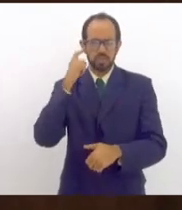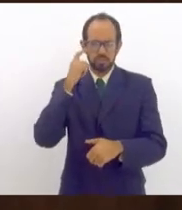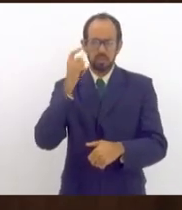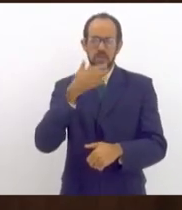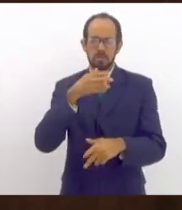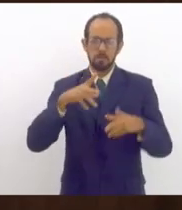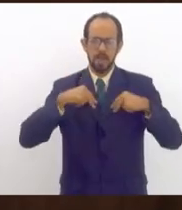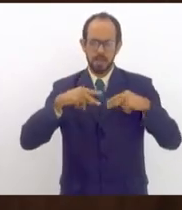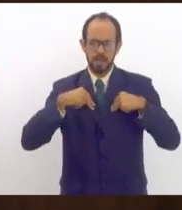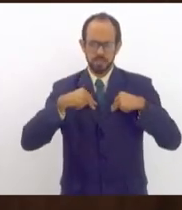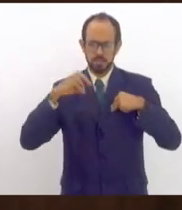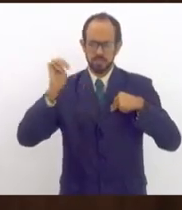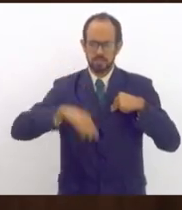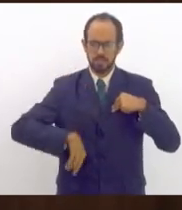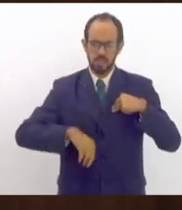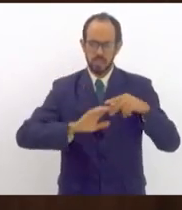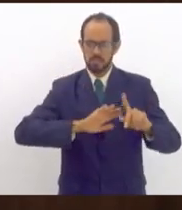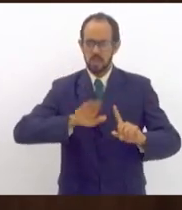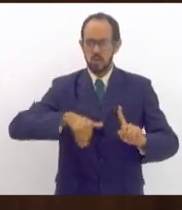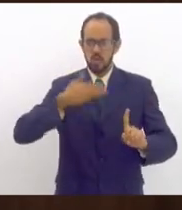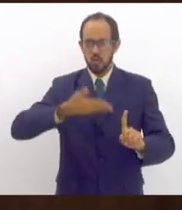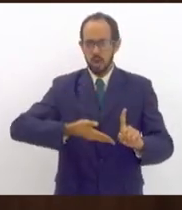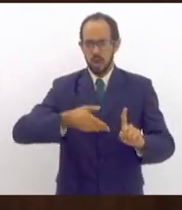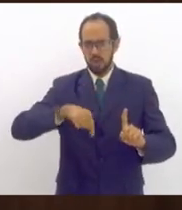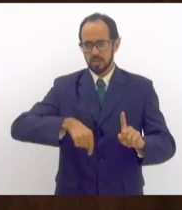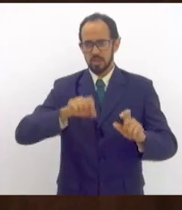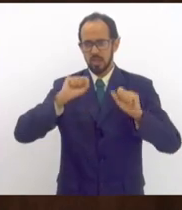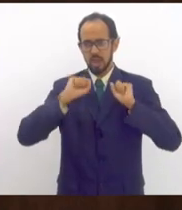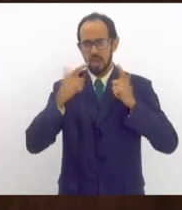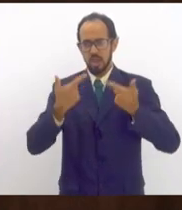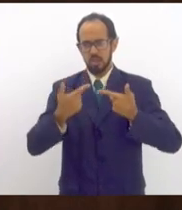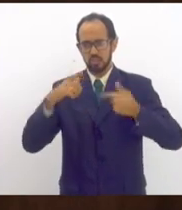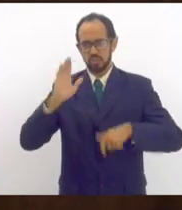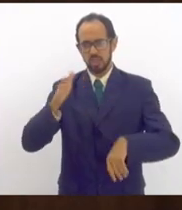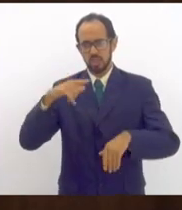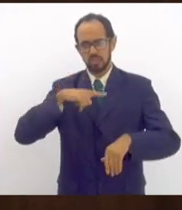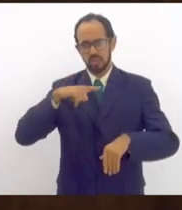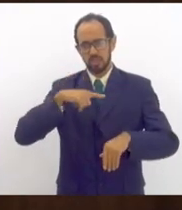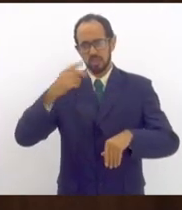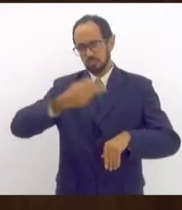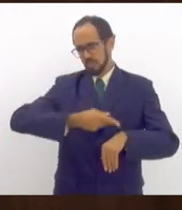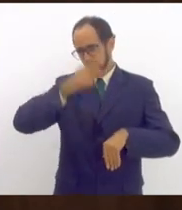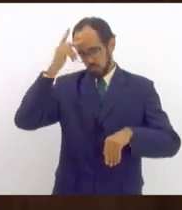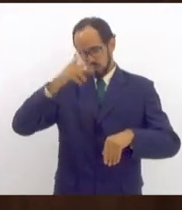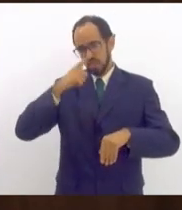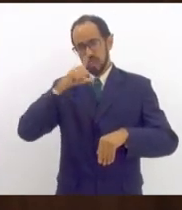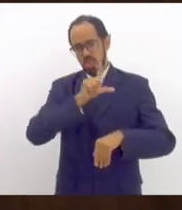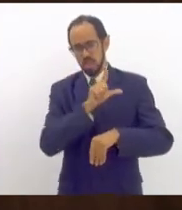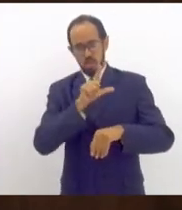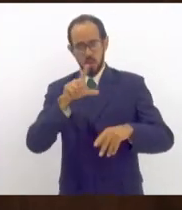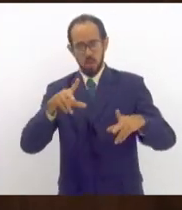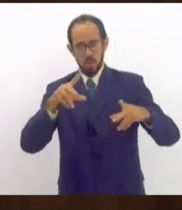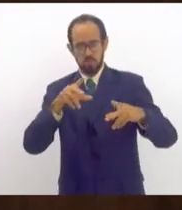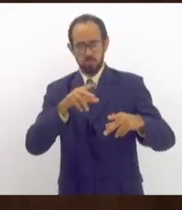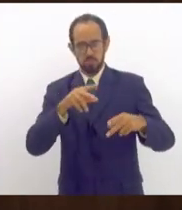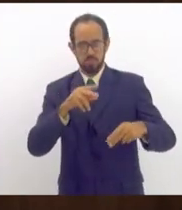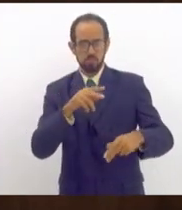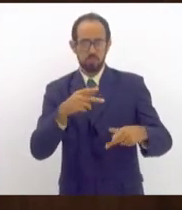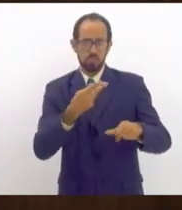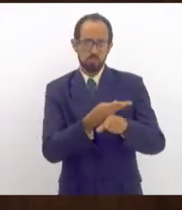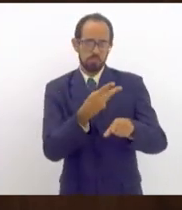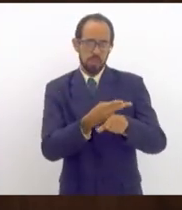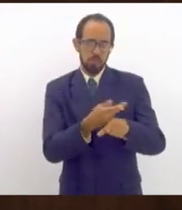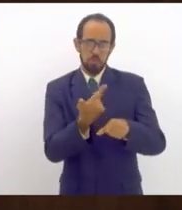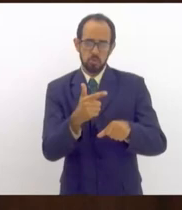honraria quero dizer que aqui na Assembleia Legislativa já teve muita gente que ganhou honrarias como essa e que não merecia